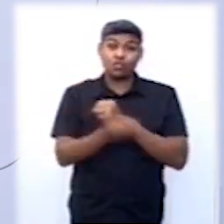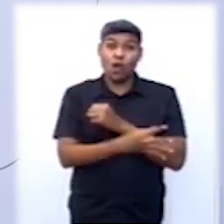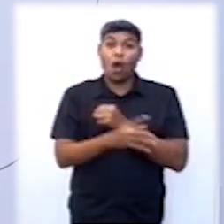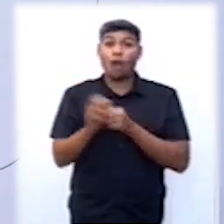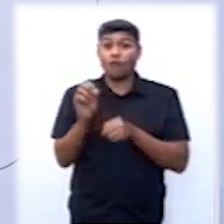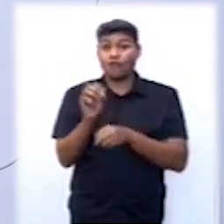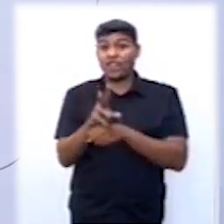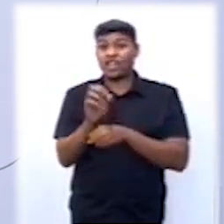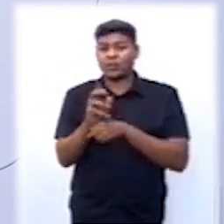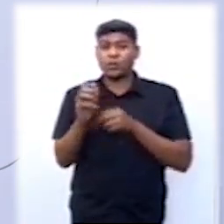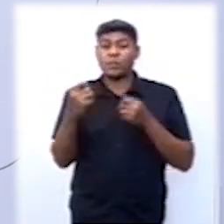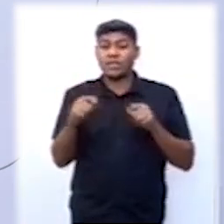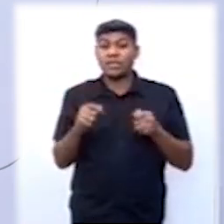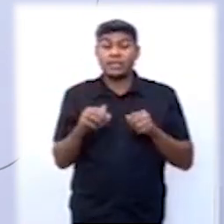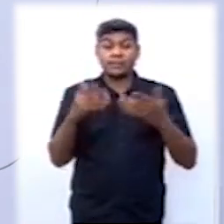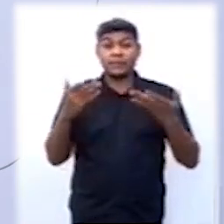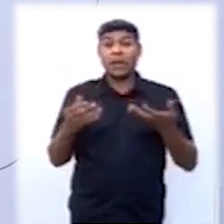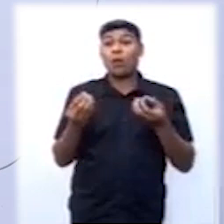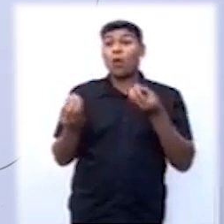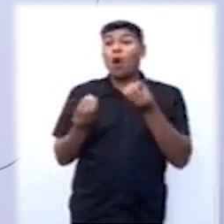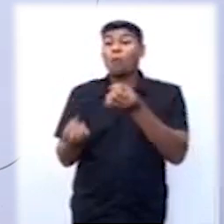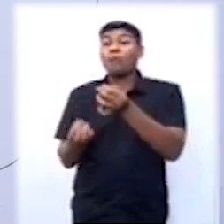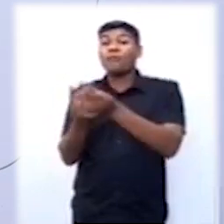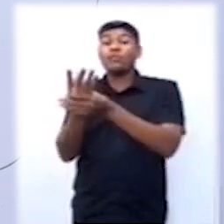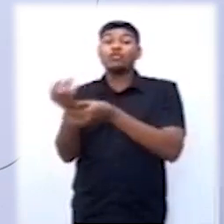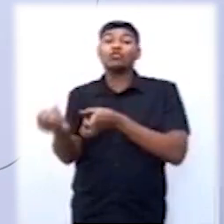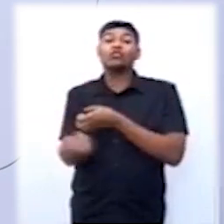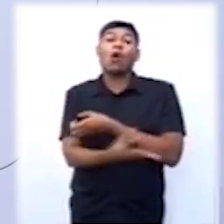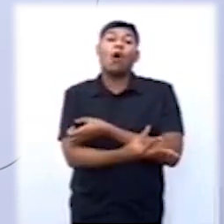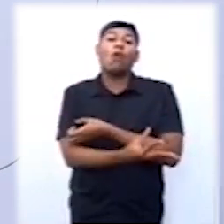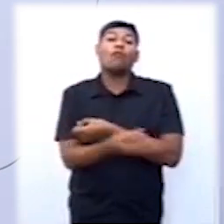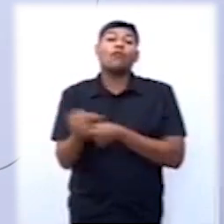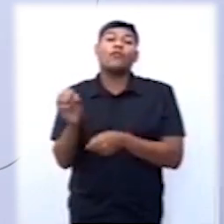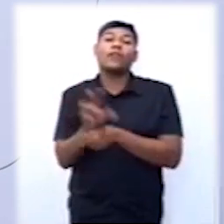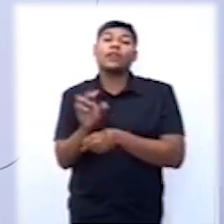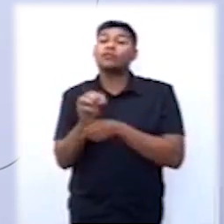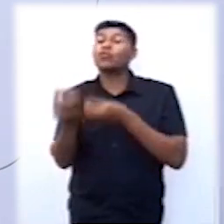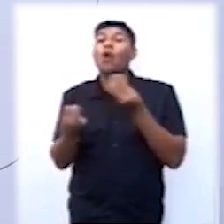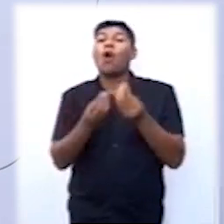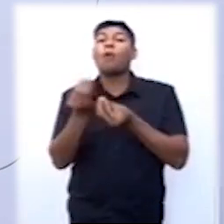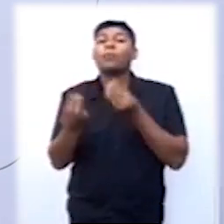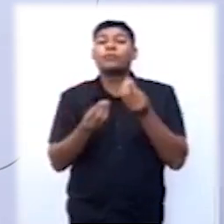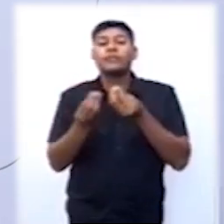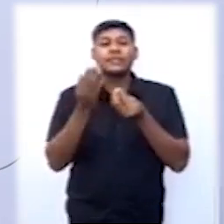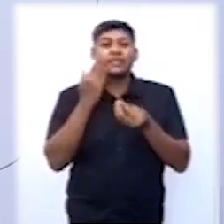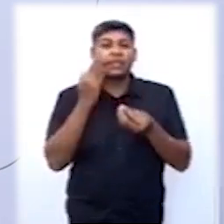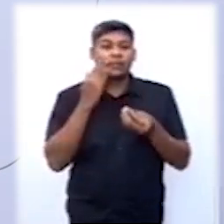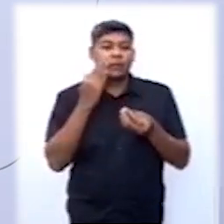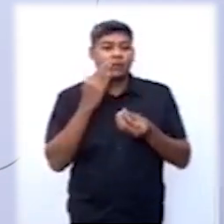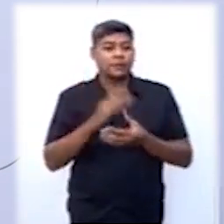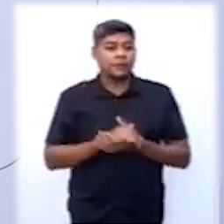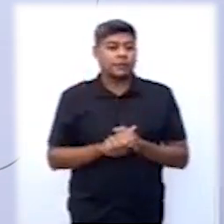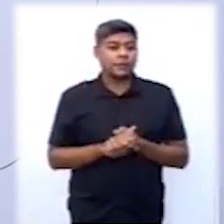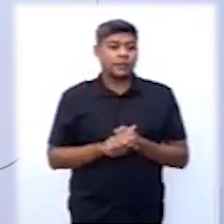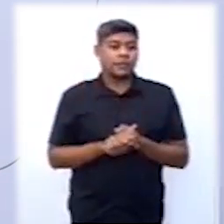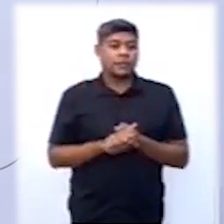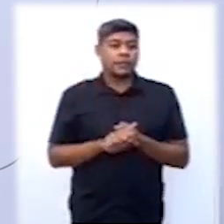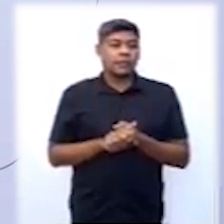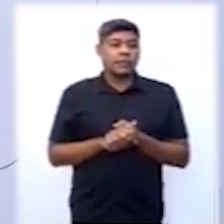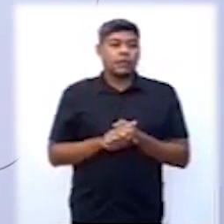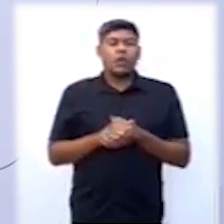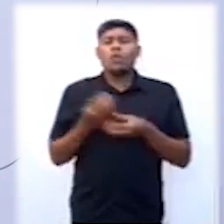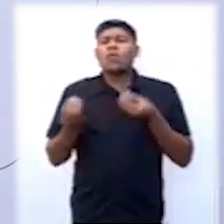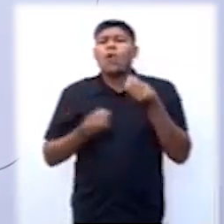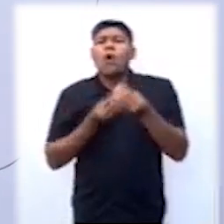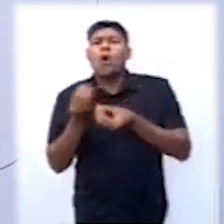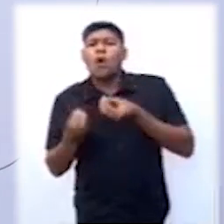precisa. Agora, como é que ele vai dar origem a um novo vírus? Deixa eu colocar aqui embaixo. Esse aqui seria um núcleo da célula. Como é que ele vai